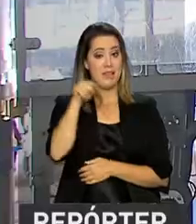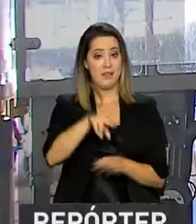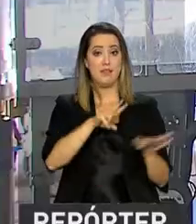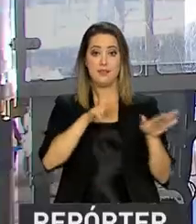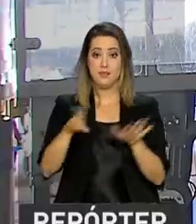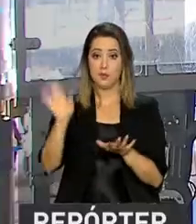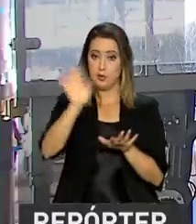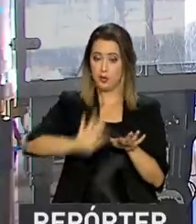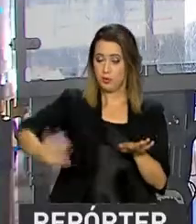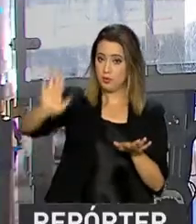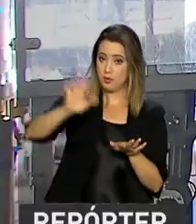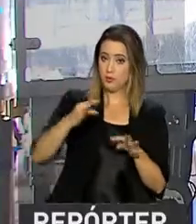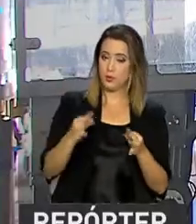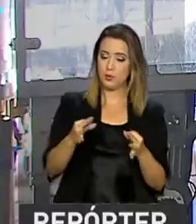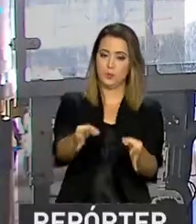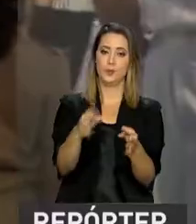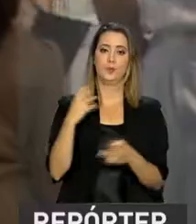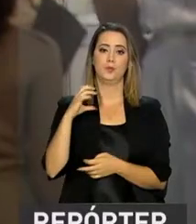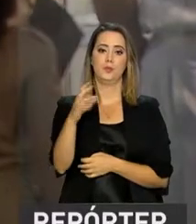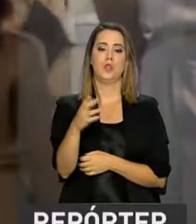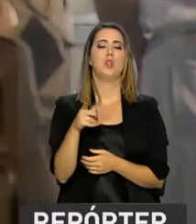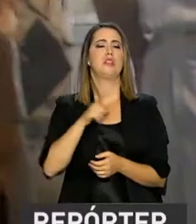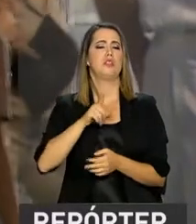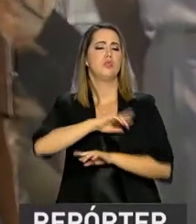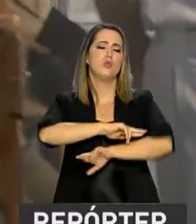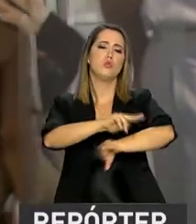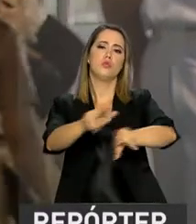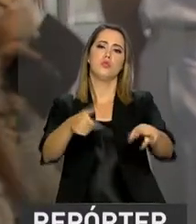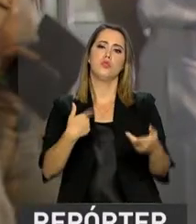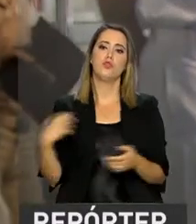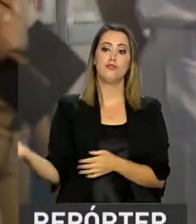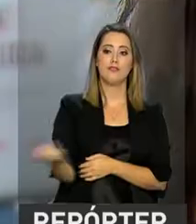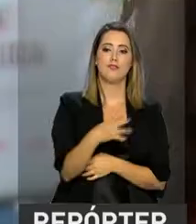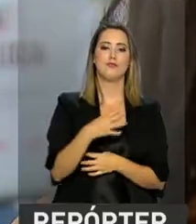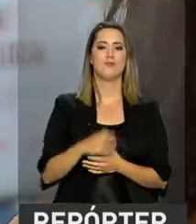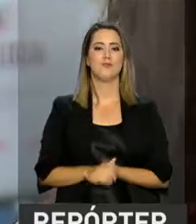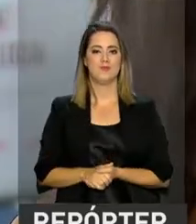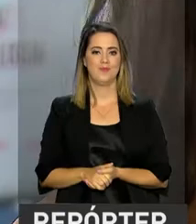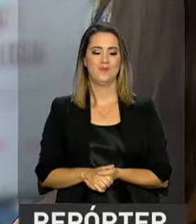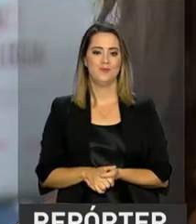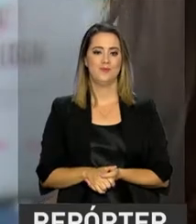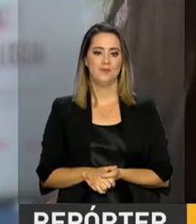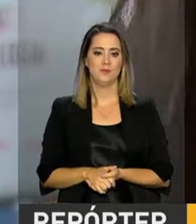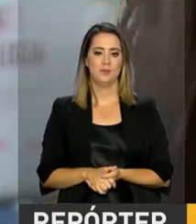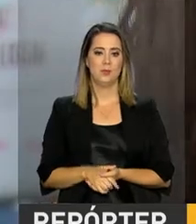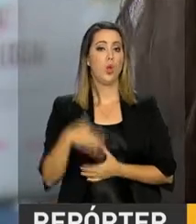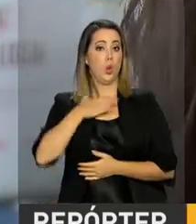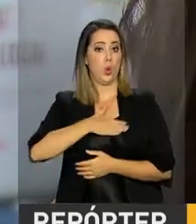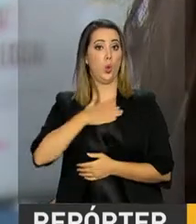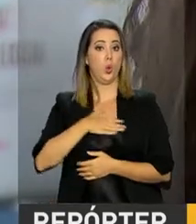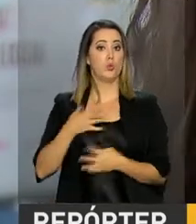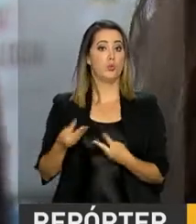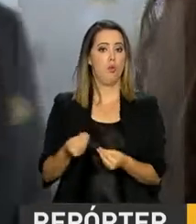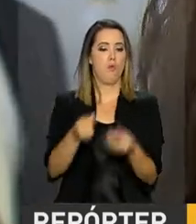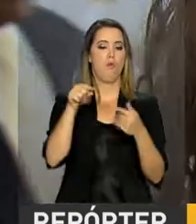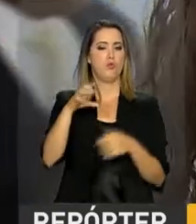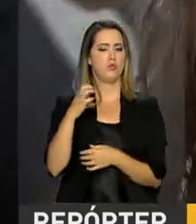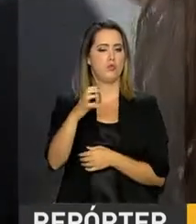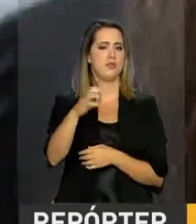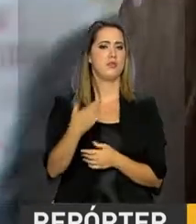e Tecnologia em Brasília, o que não falta é inovação. Eu gosto muito de ciências, química, física